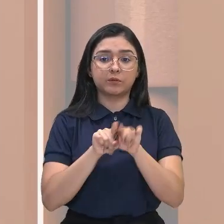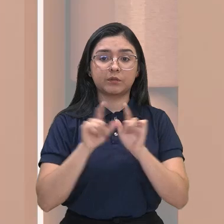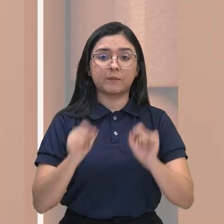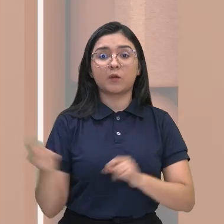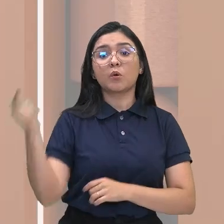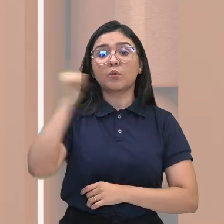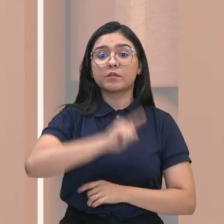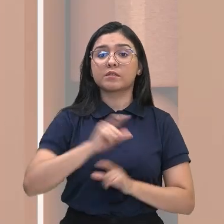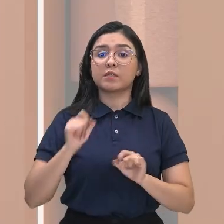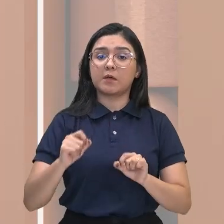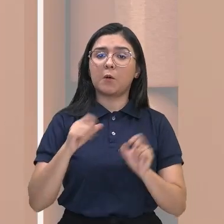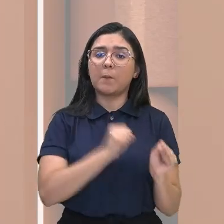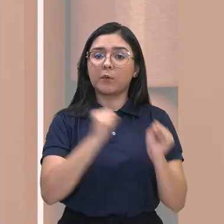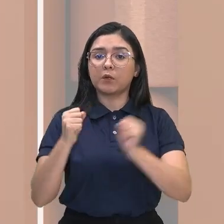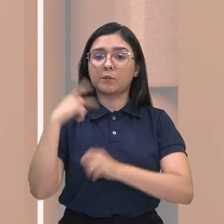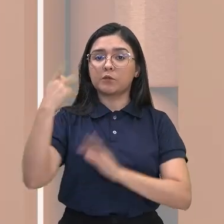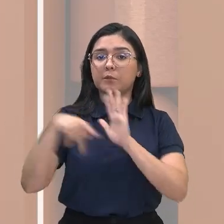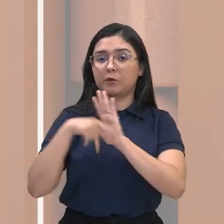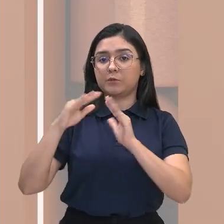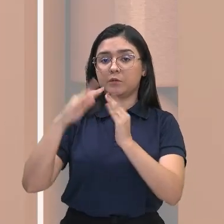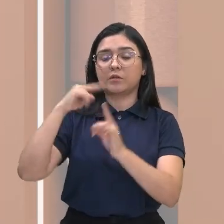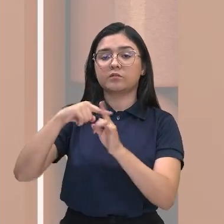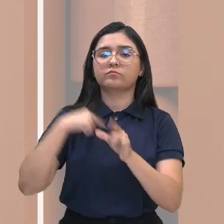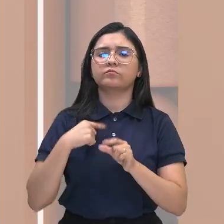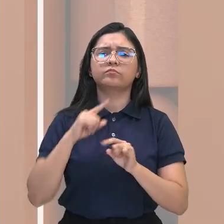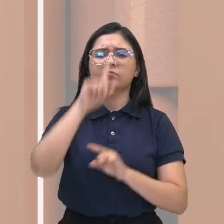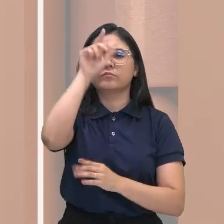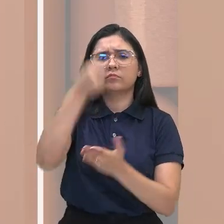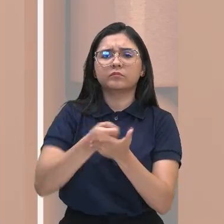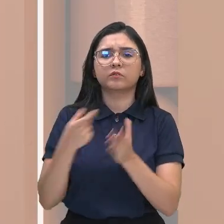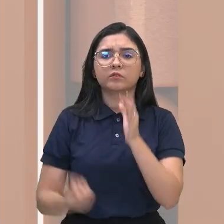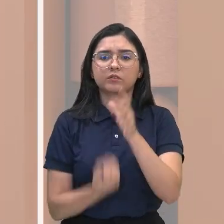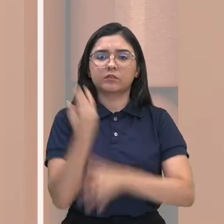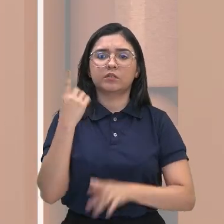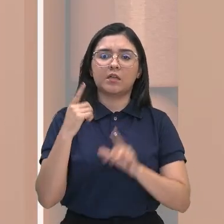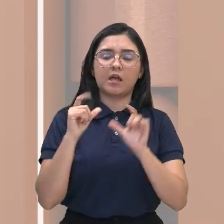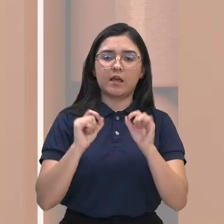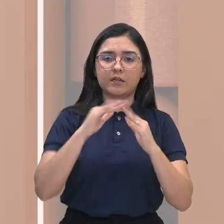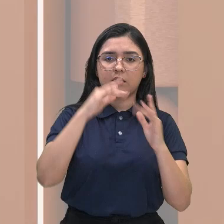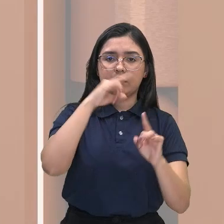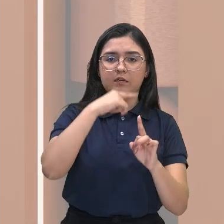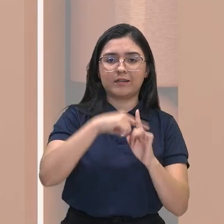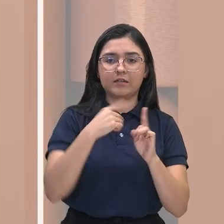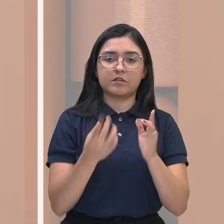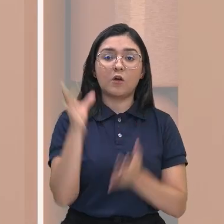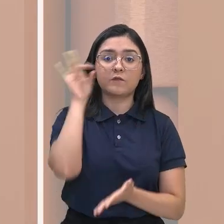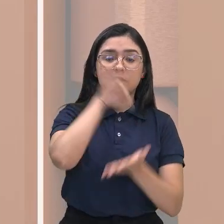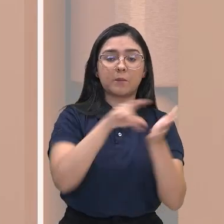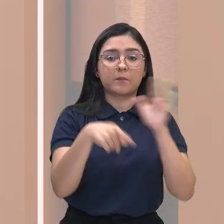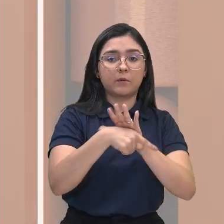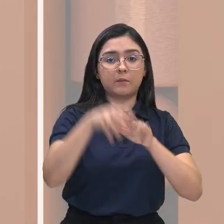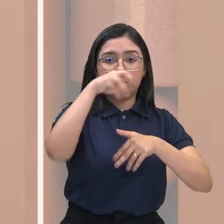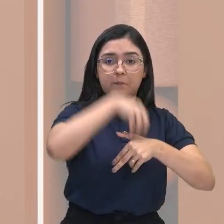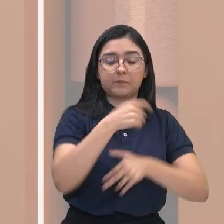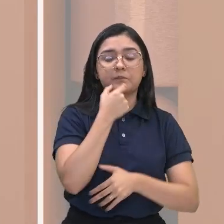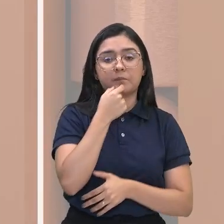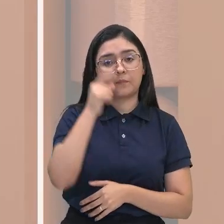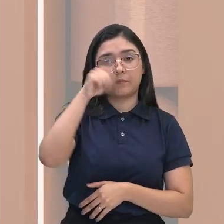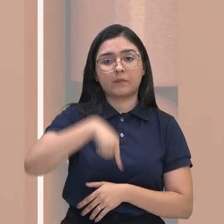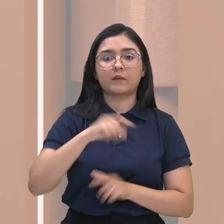poder político da igreja, resolve então fundar a igreja oficial do Império ali da Inglaterra, do Reino Inglês, que era justamente a